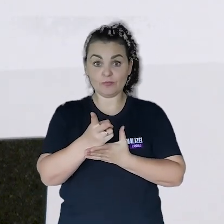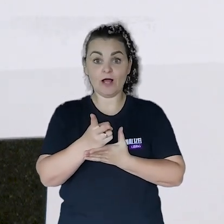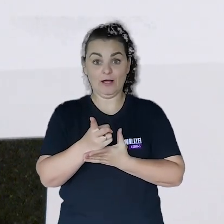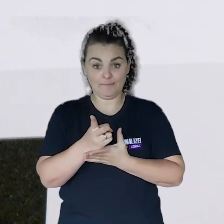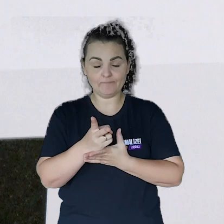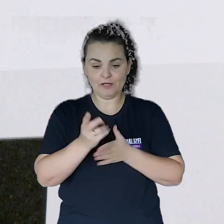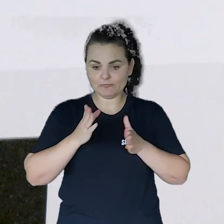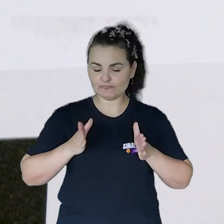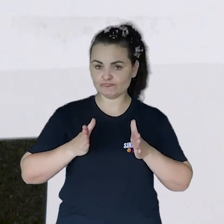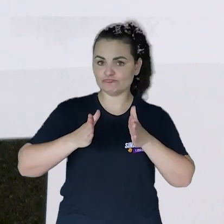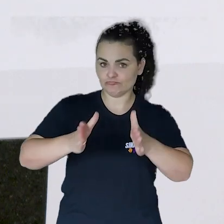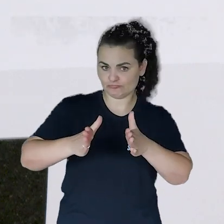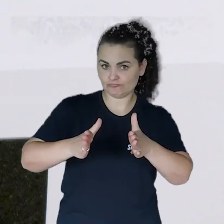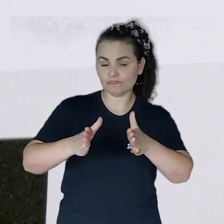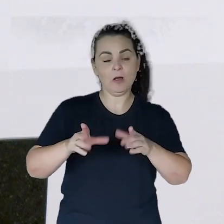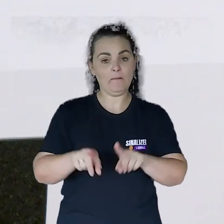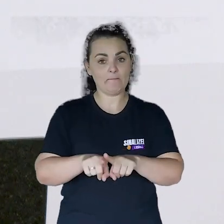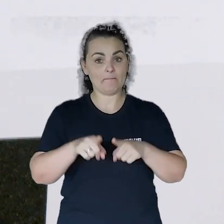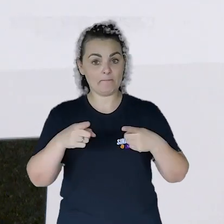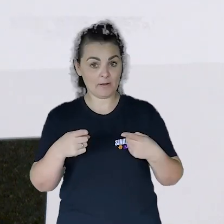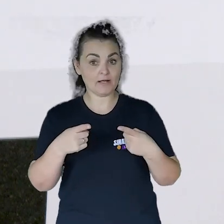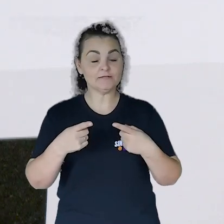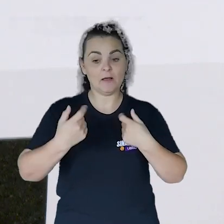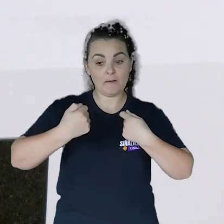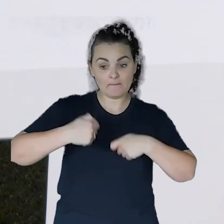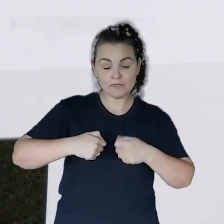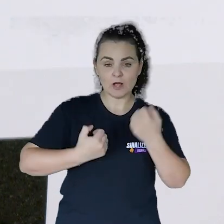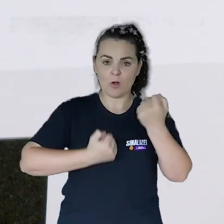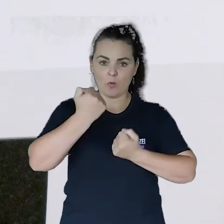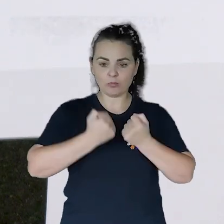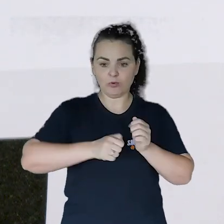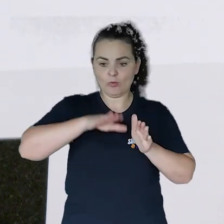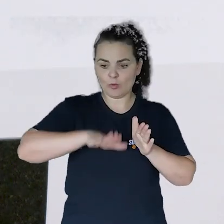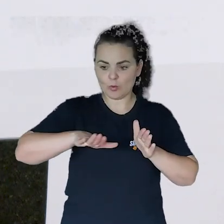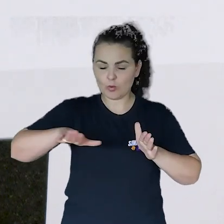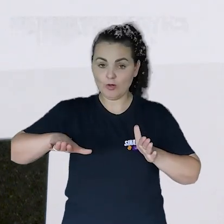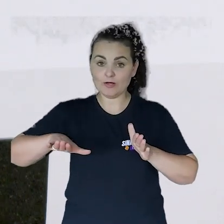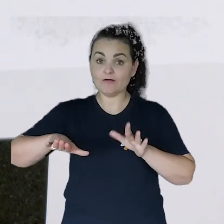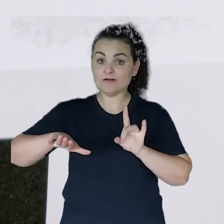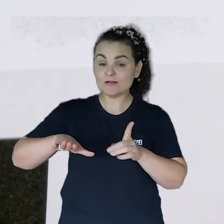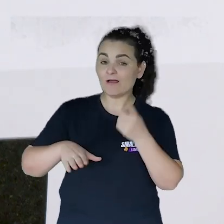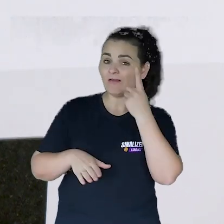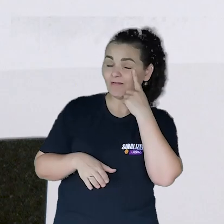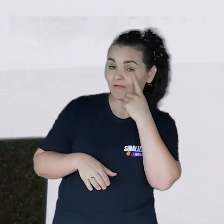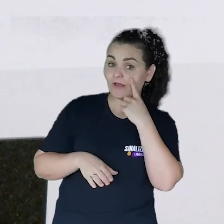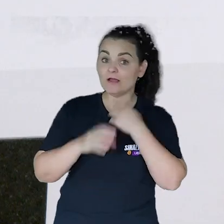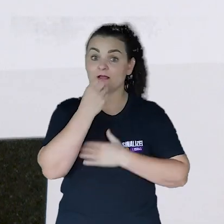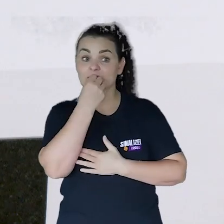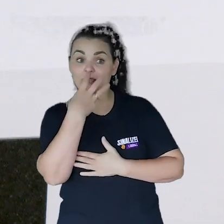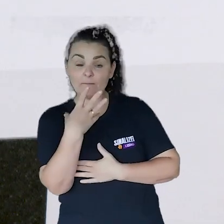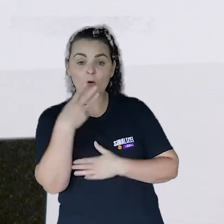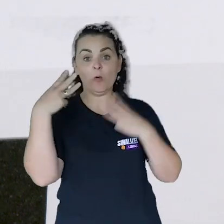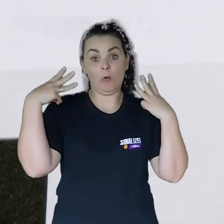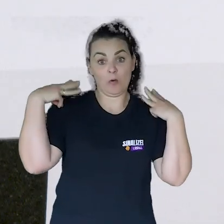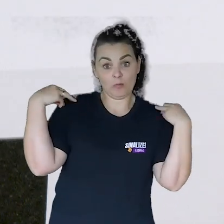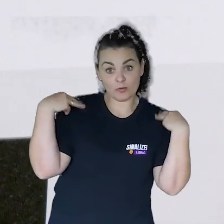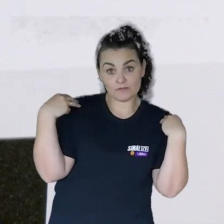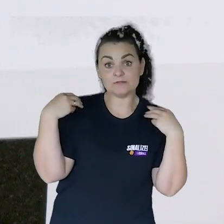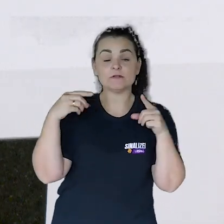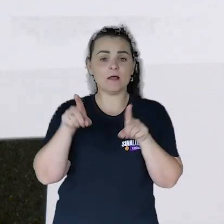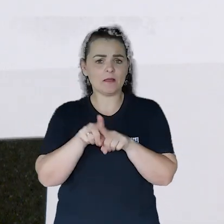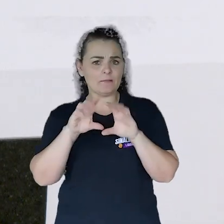calçadão determinar a demanda real para esse tipo de estacionamento e se há um benefício significativo para os motoristas e a